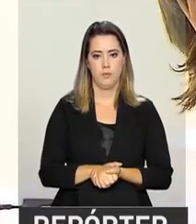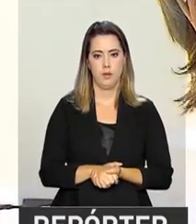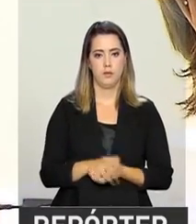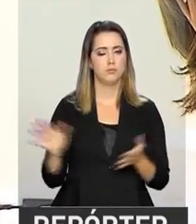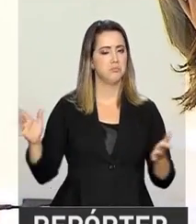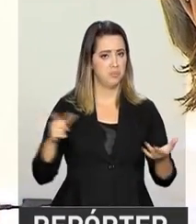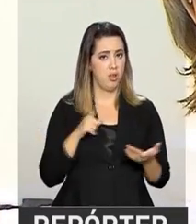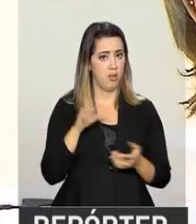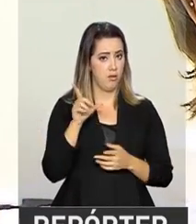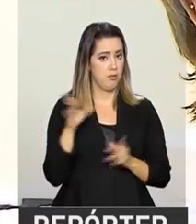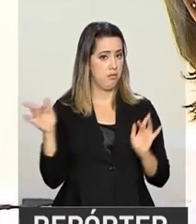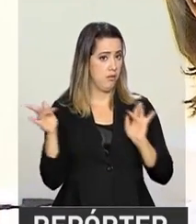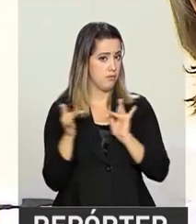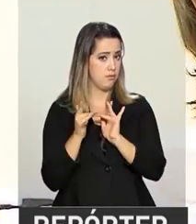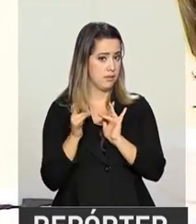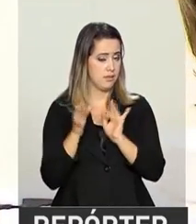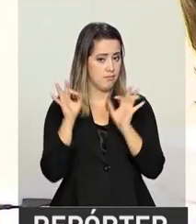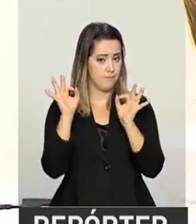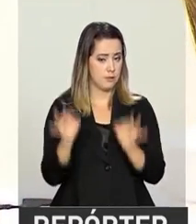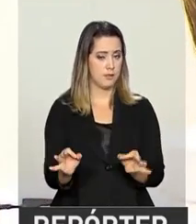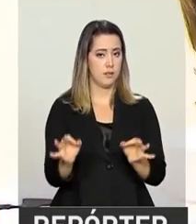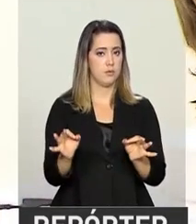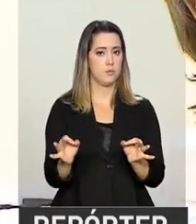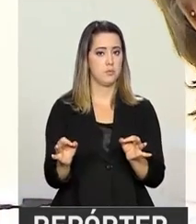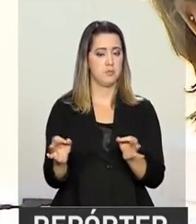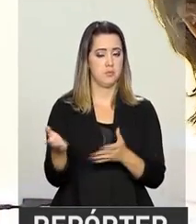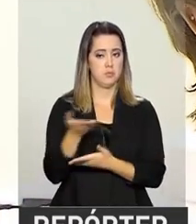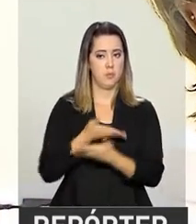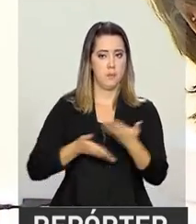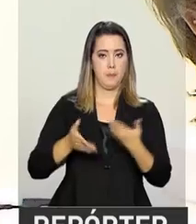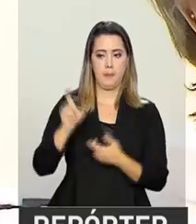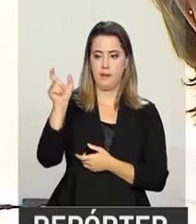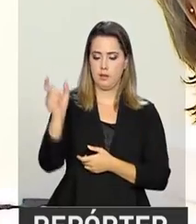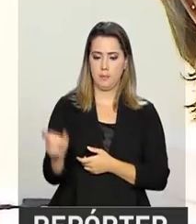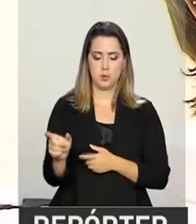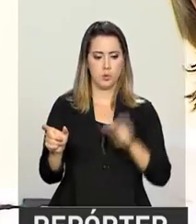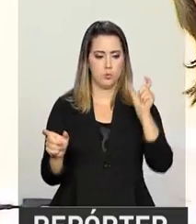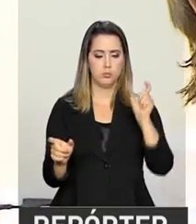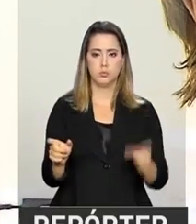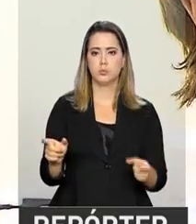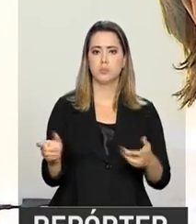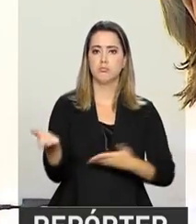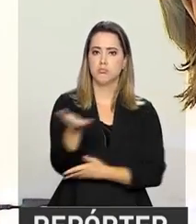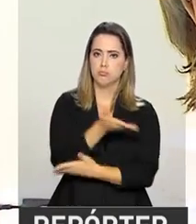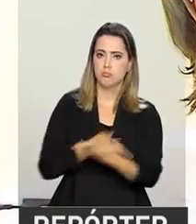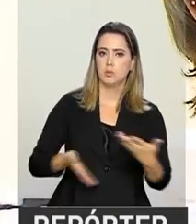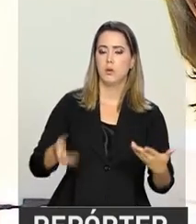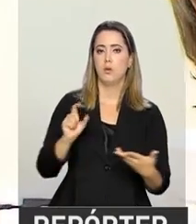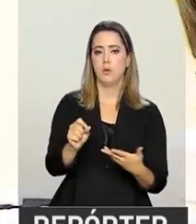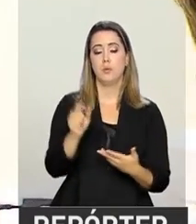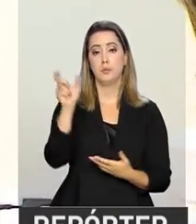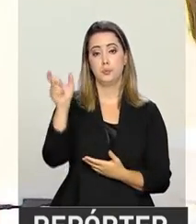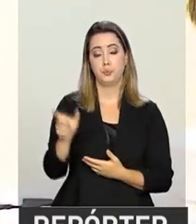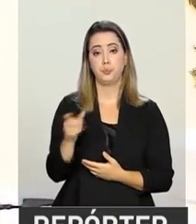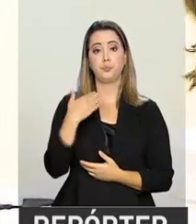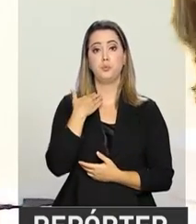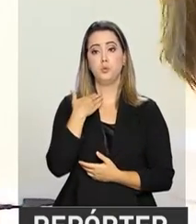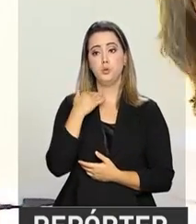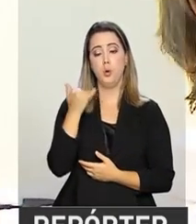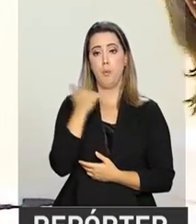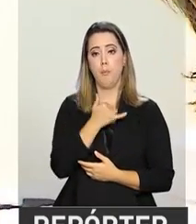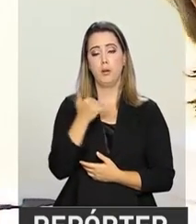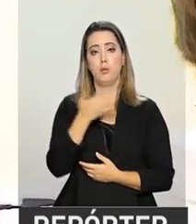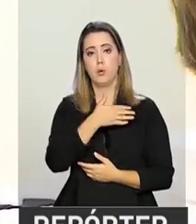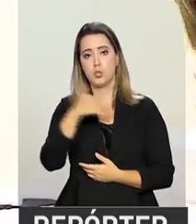compatibilidade foi identificada a compatibilidade dos cordão com o paciente lisboa o banco é